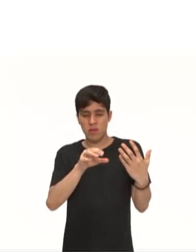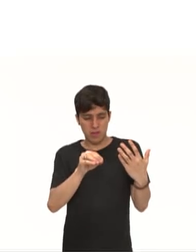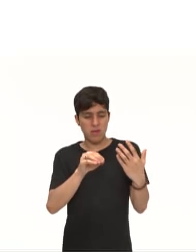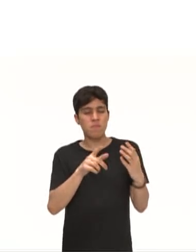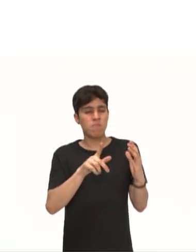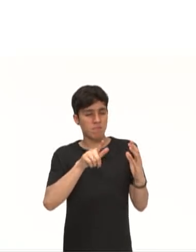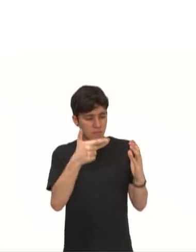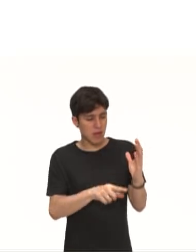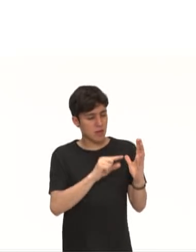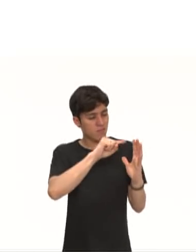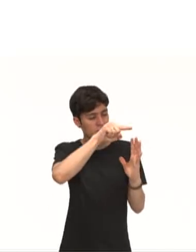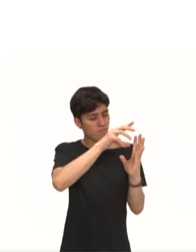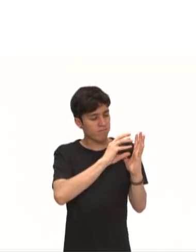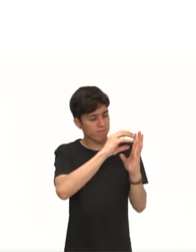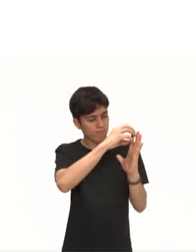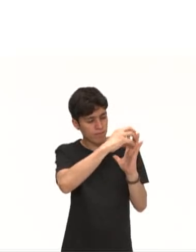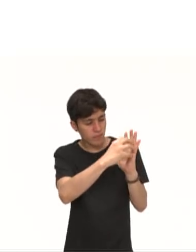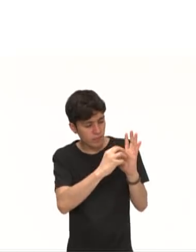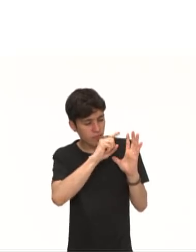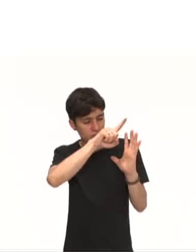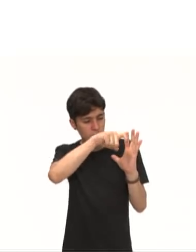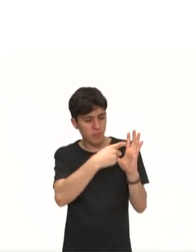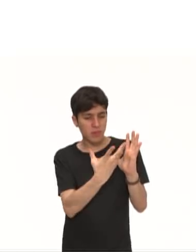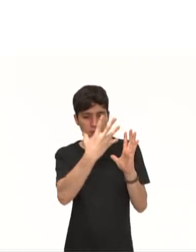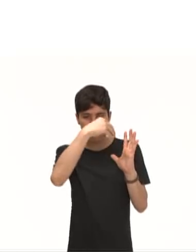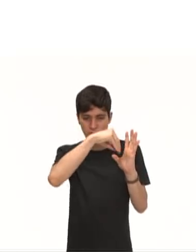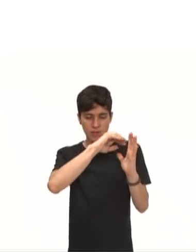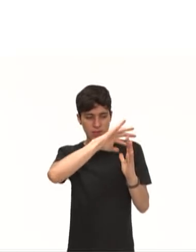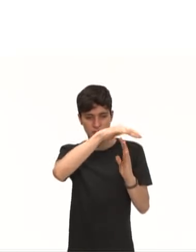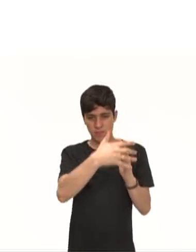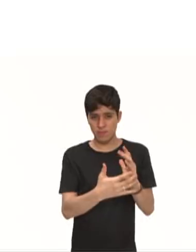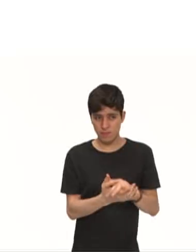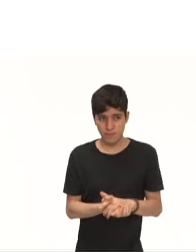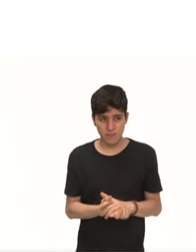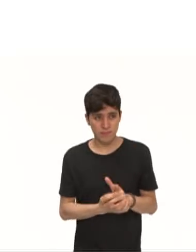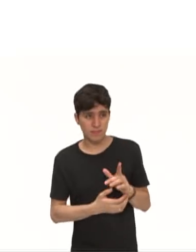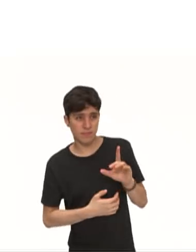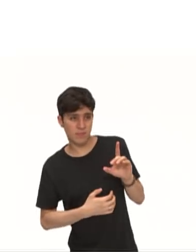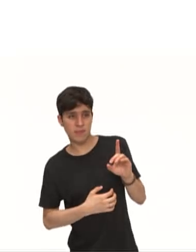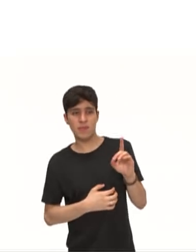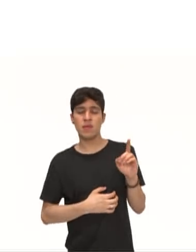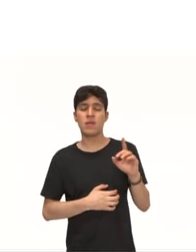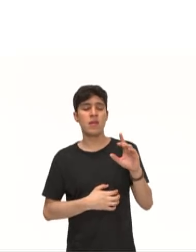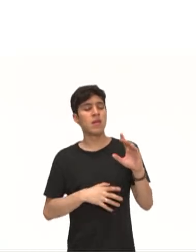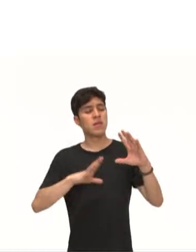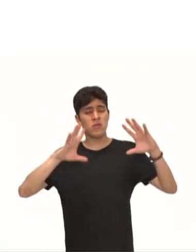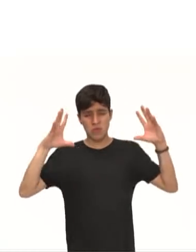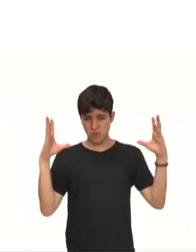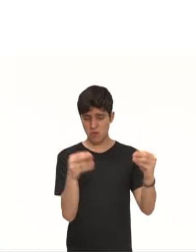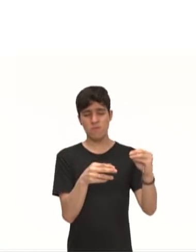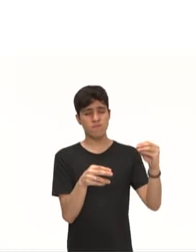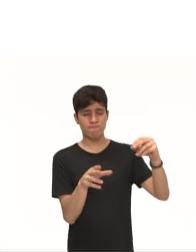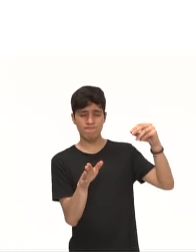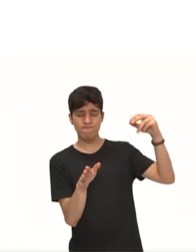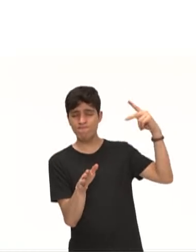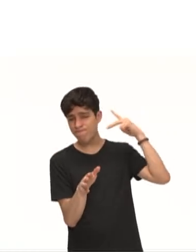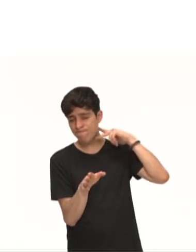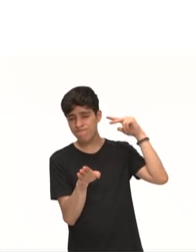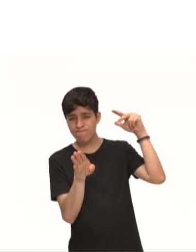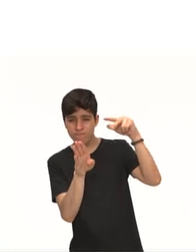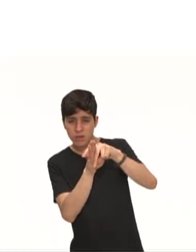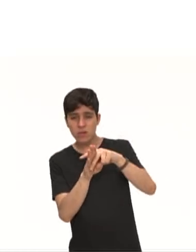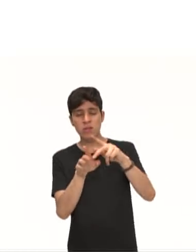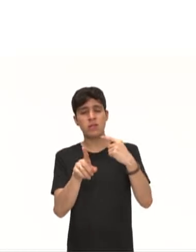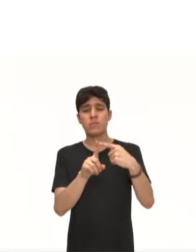com ribossomos utilizados na síntese de sua carapaça. Alternativa D, são todos parasitas animais, pois não atacam